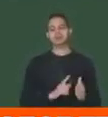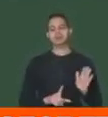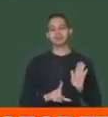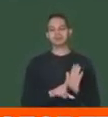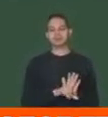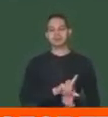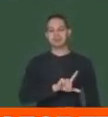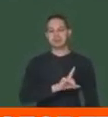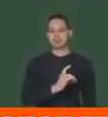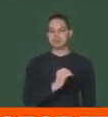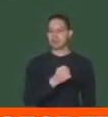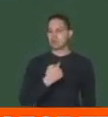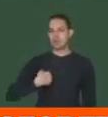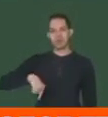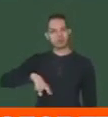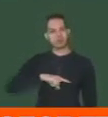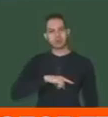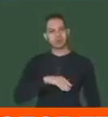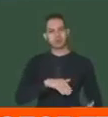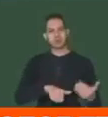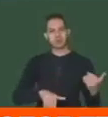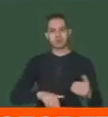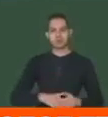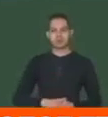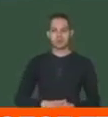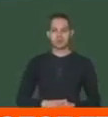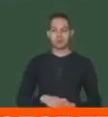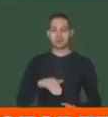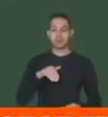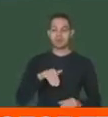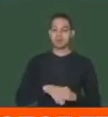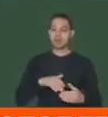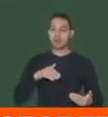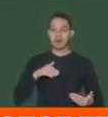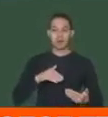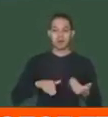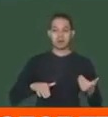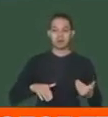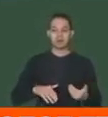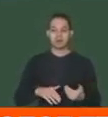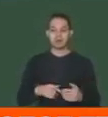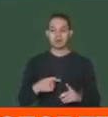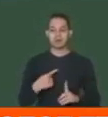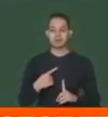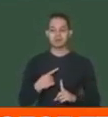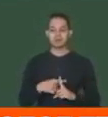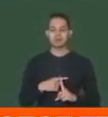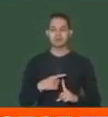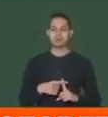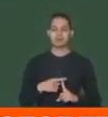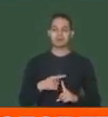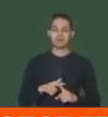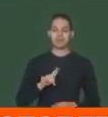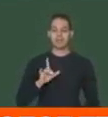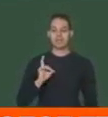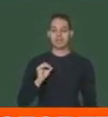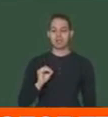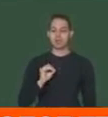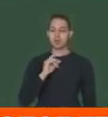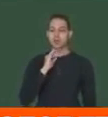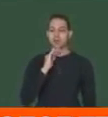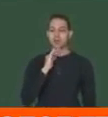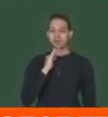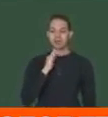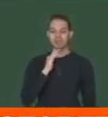orçamentária. Para alguém votar contra uma LDO, é porque realmente ela é muito ruim. Essa LDO